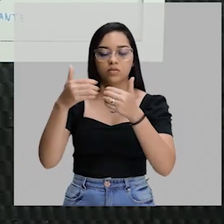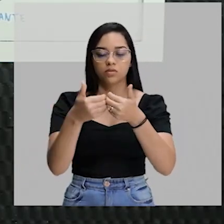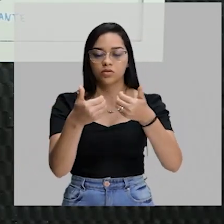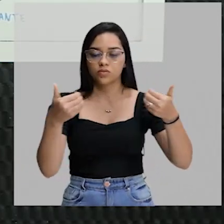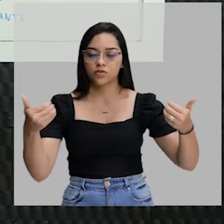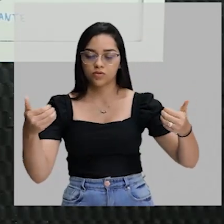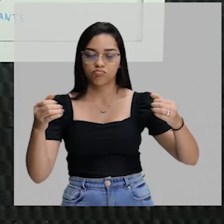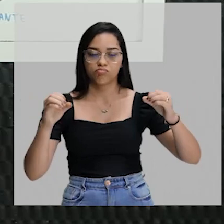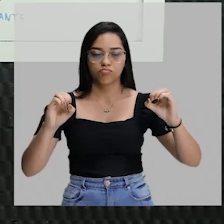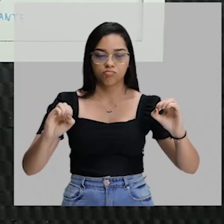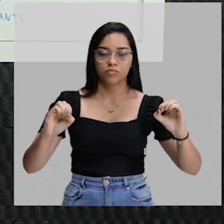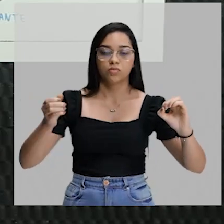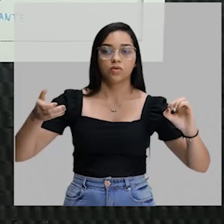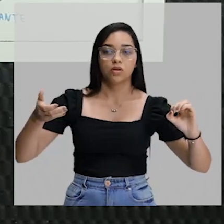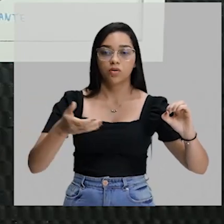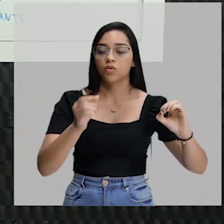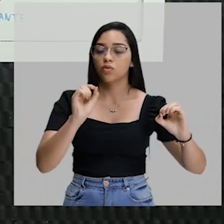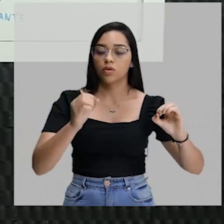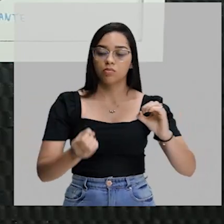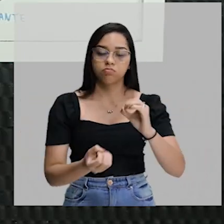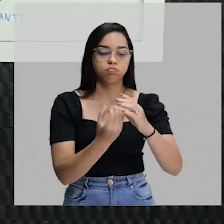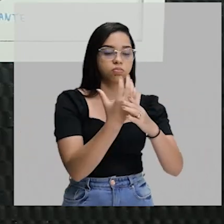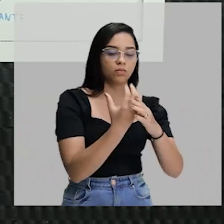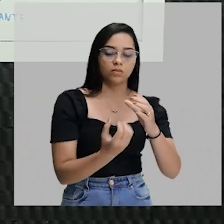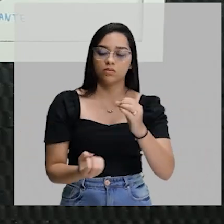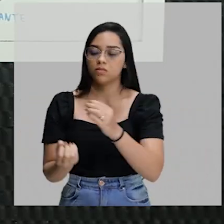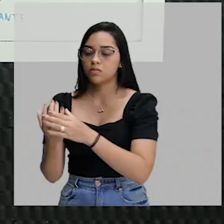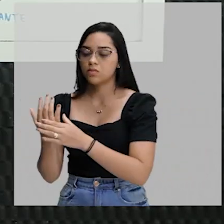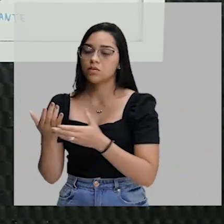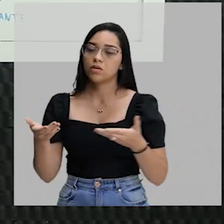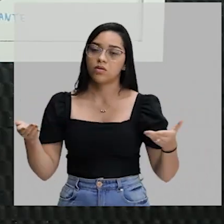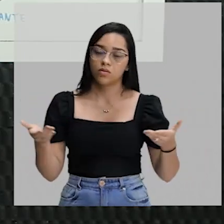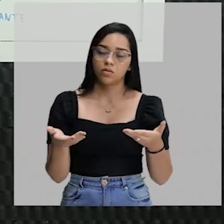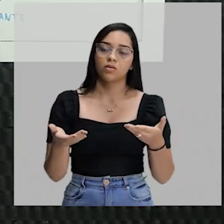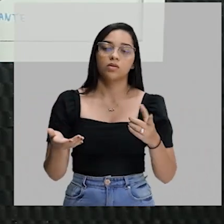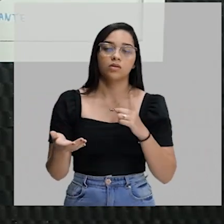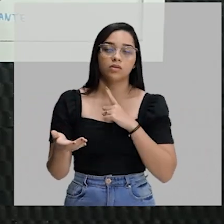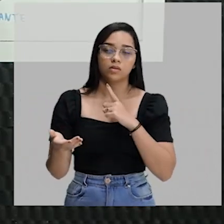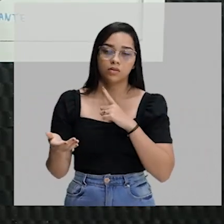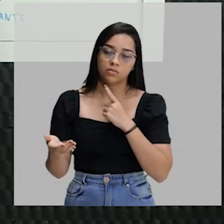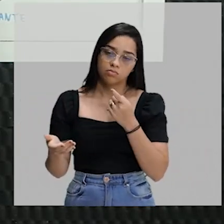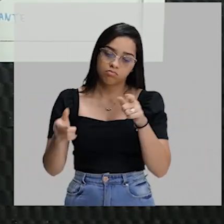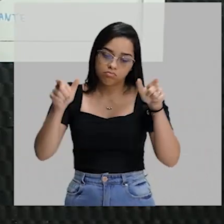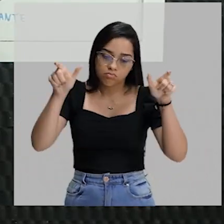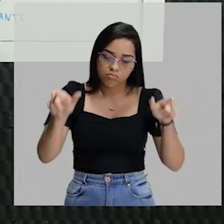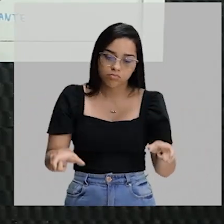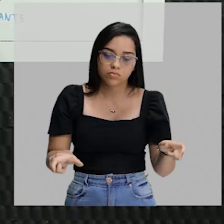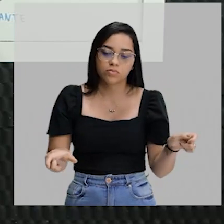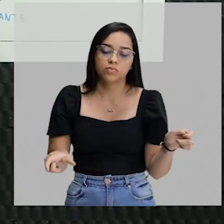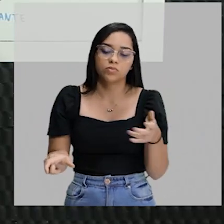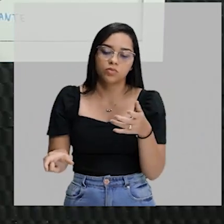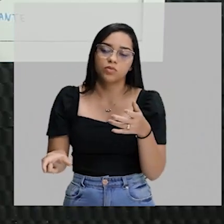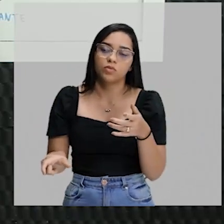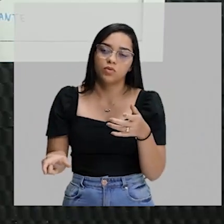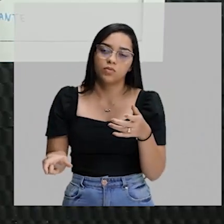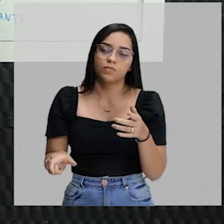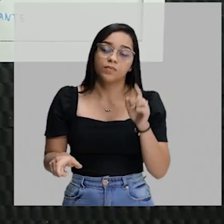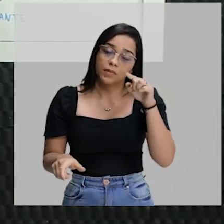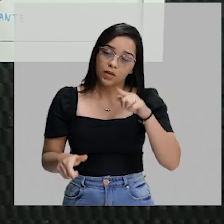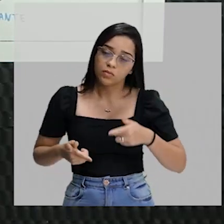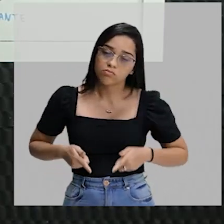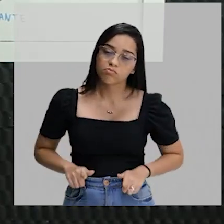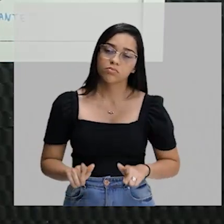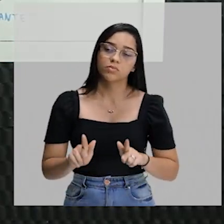dividiu em dois e ele originou, cada um desses dois que foram formados, originou um indivíduo, um novo indivíduo, que é cada um é um